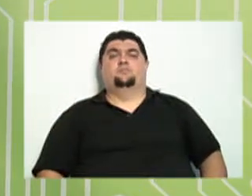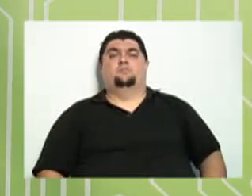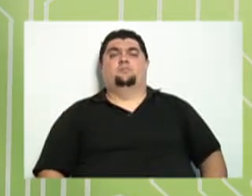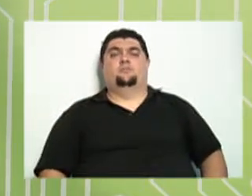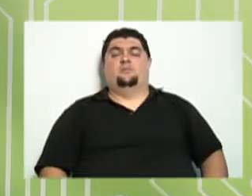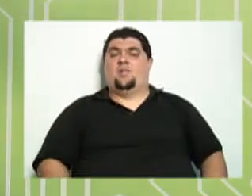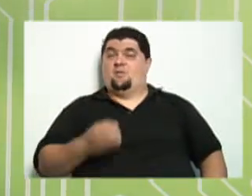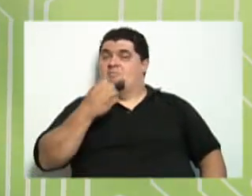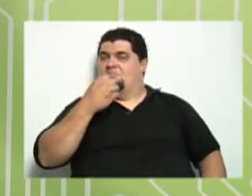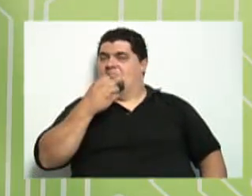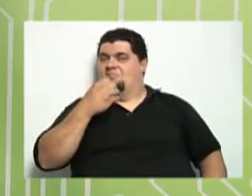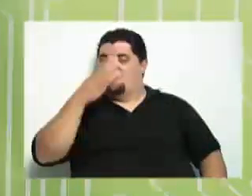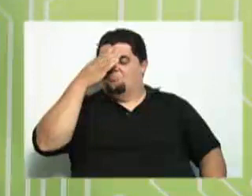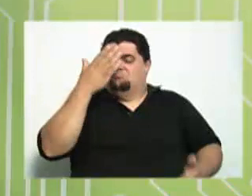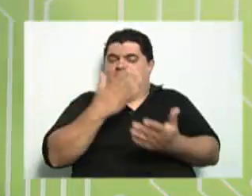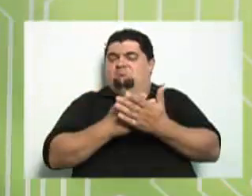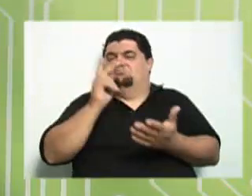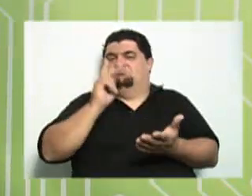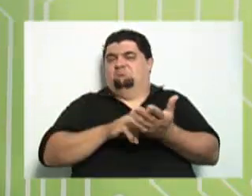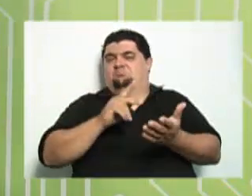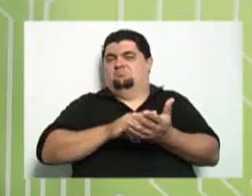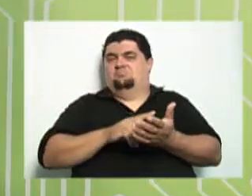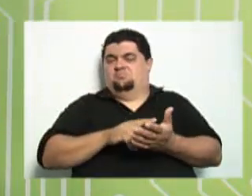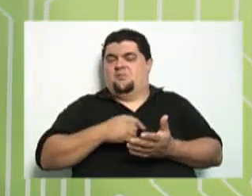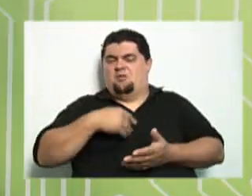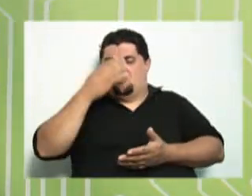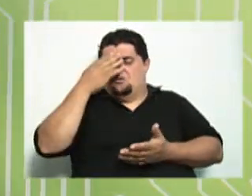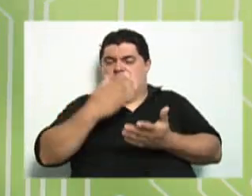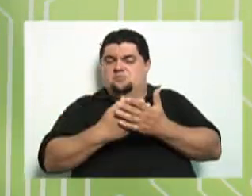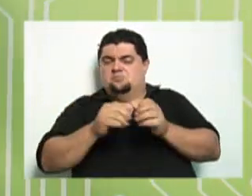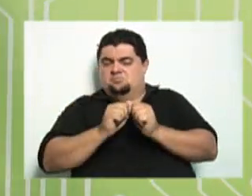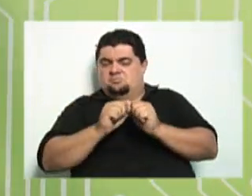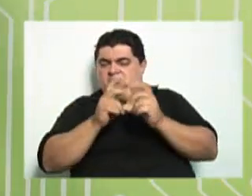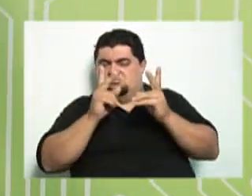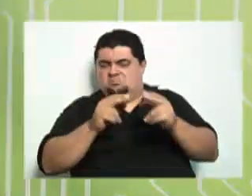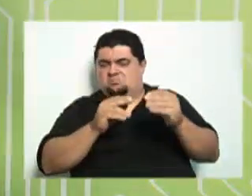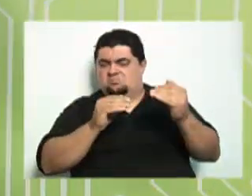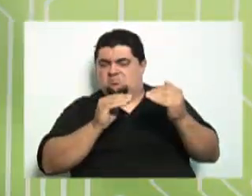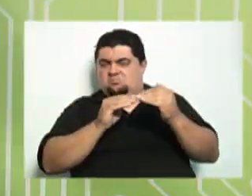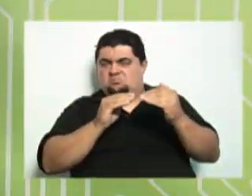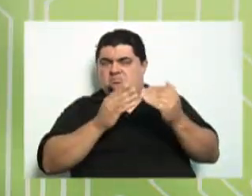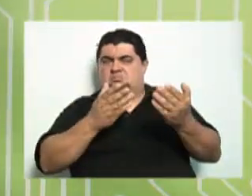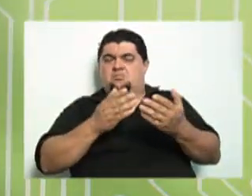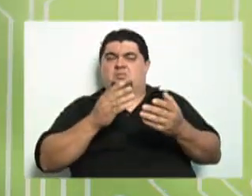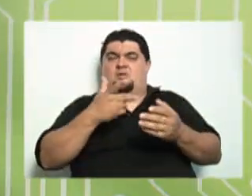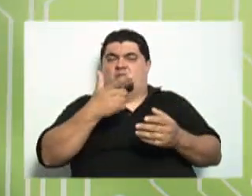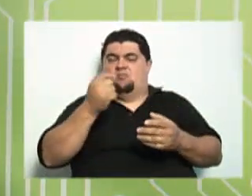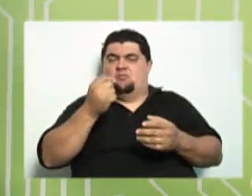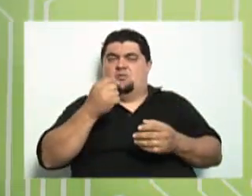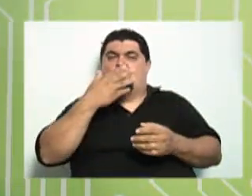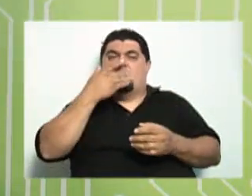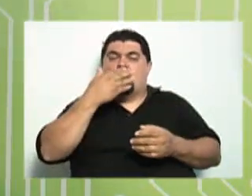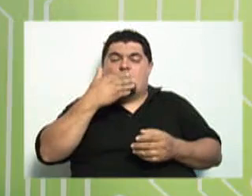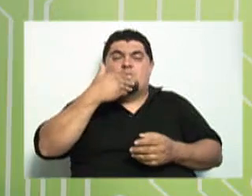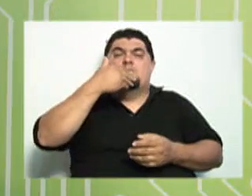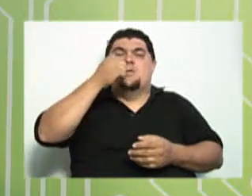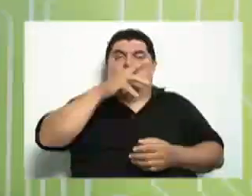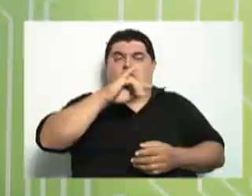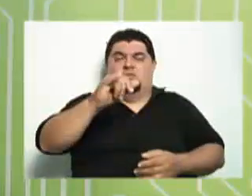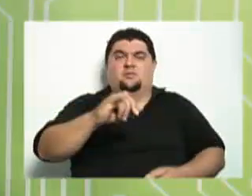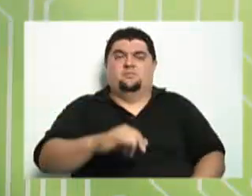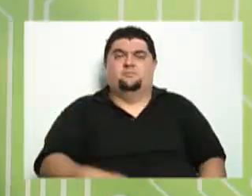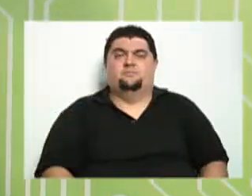otimista assim, né? Eu acredito também que próxima avaliação a gente vai ter em 2020, esperamos ver cores melhores para a gente